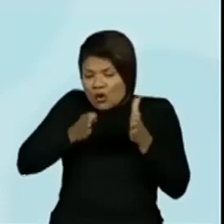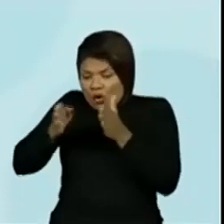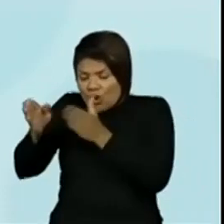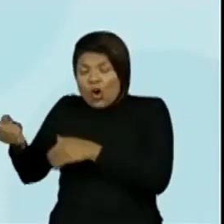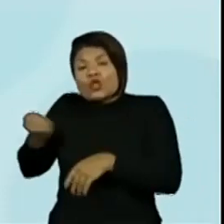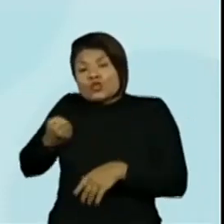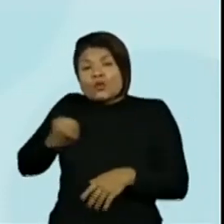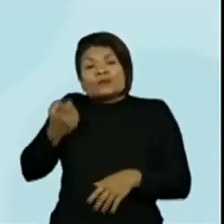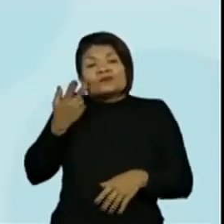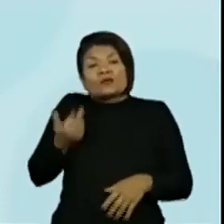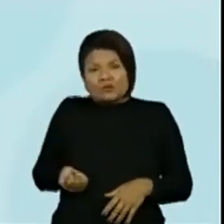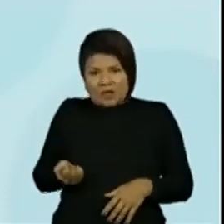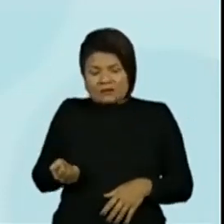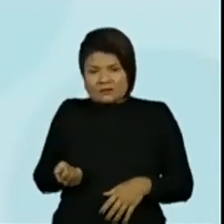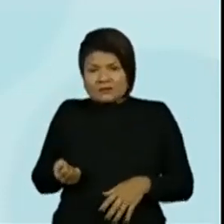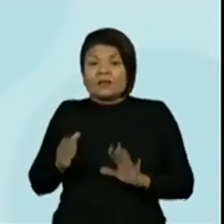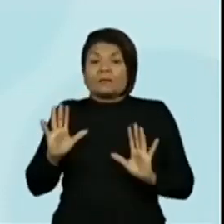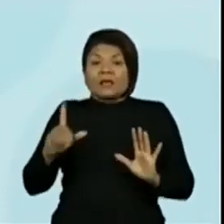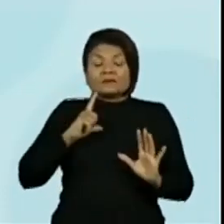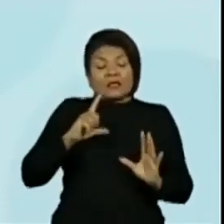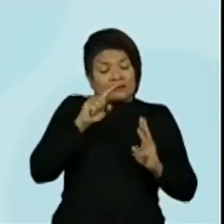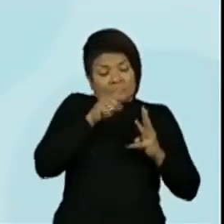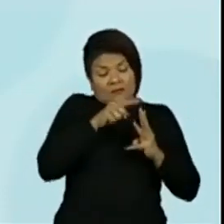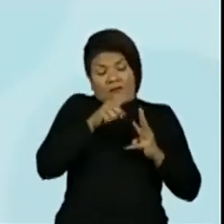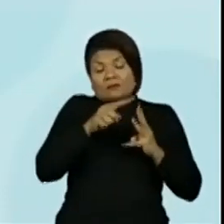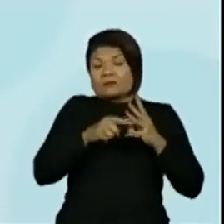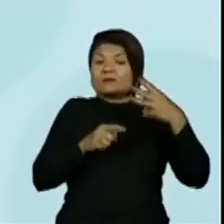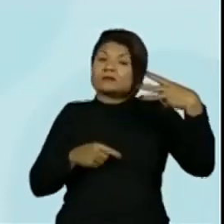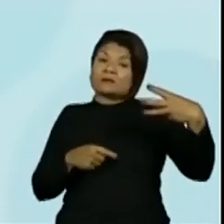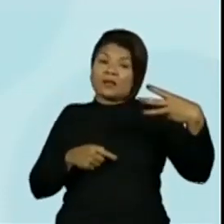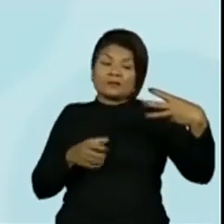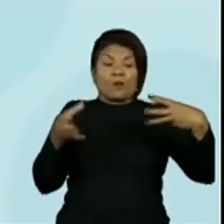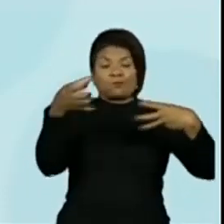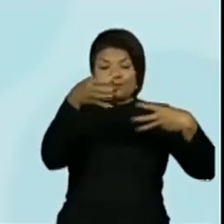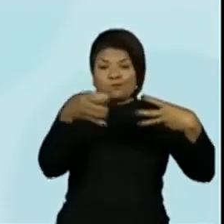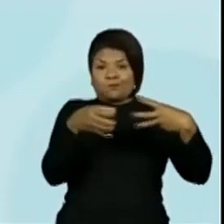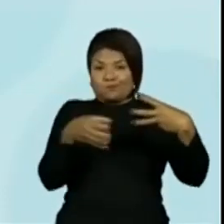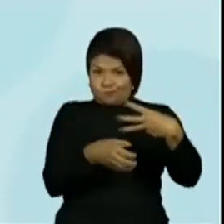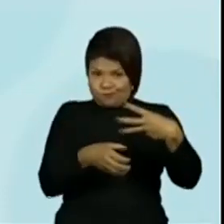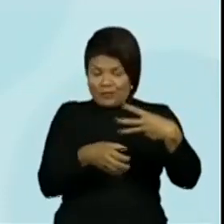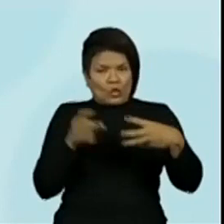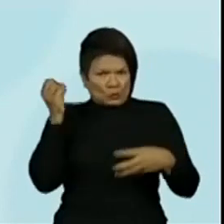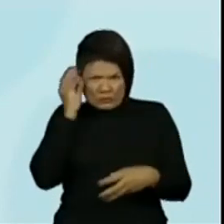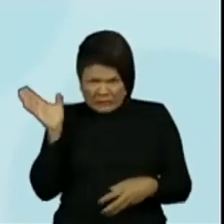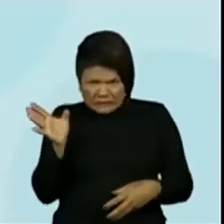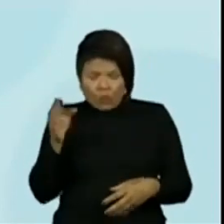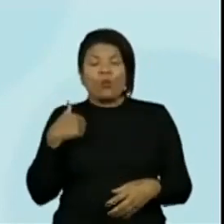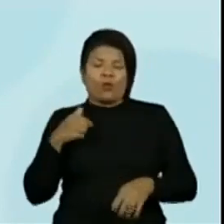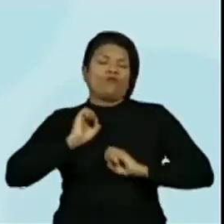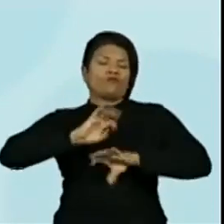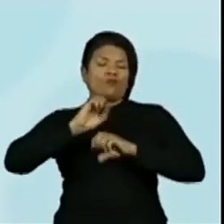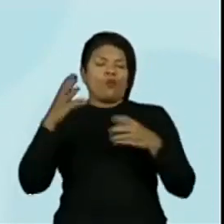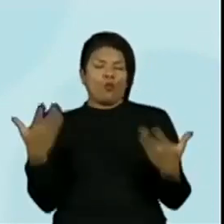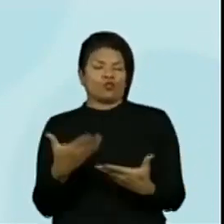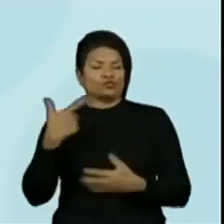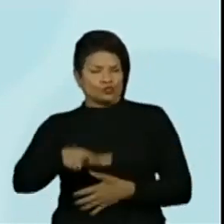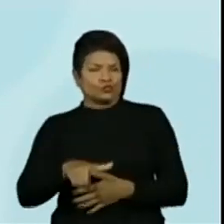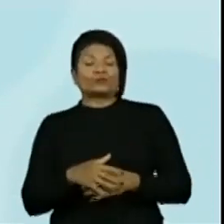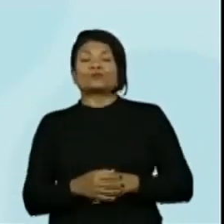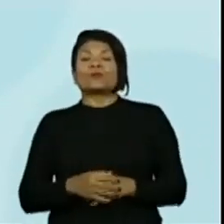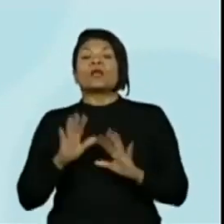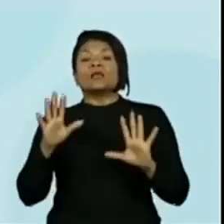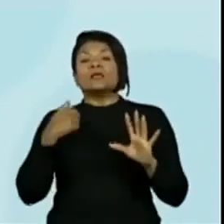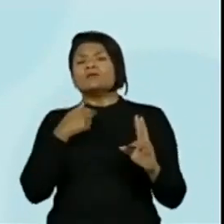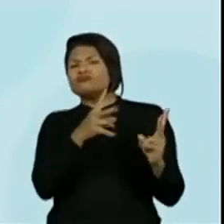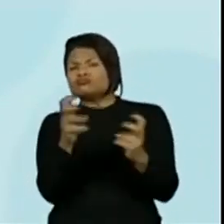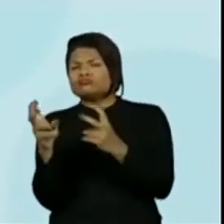pelo menos 3 ordens. Quem não lembra, vai retomar isso hoje. Observando, claro, as regularidades e